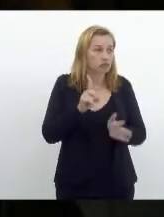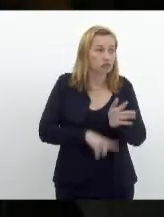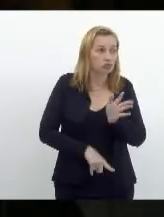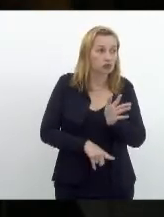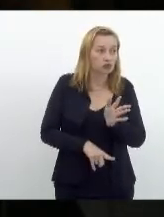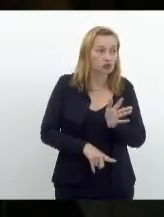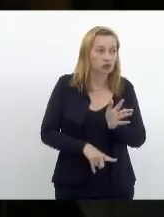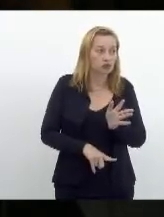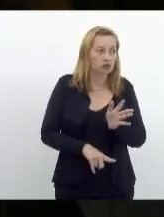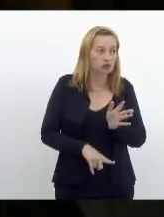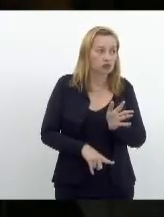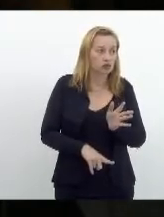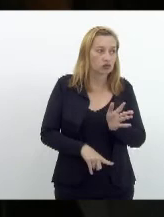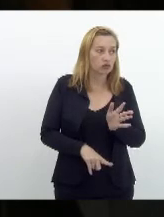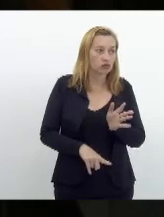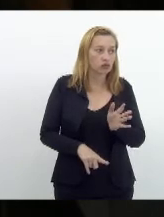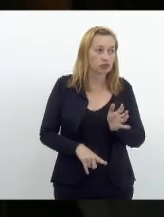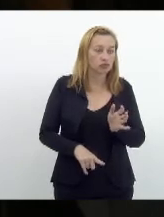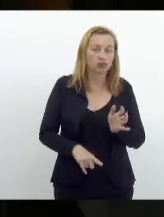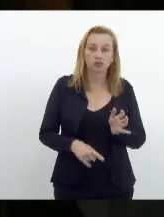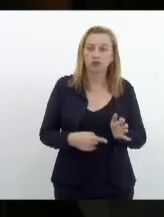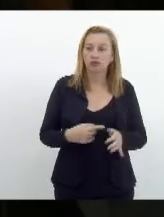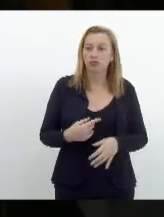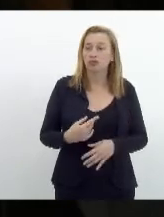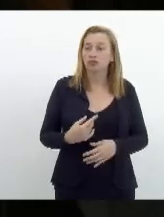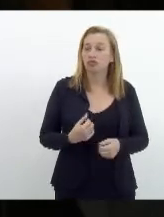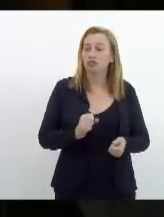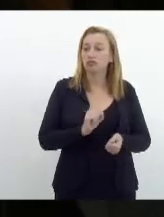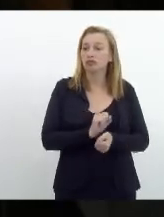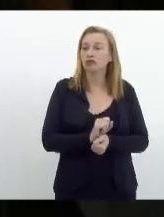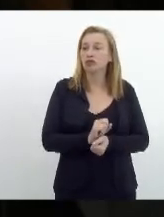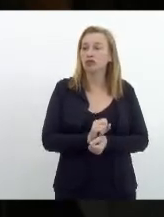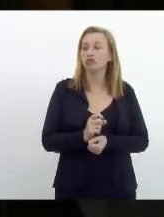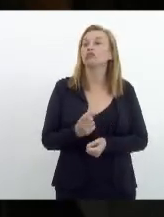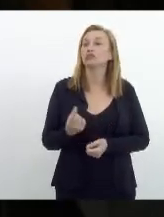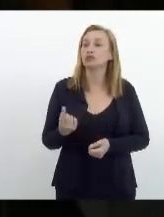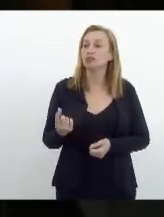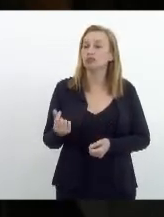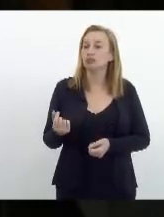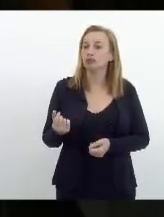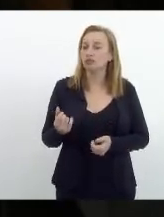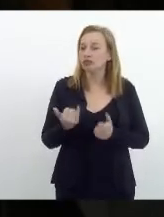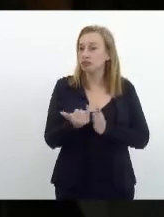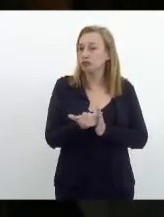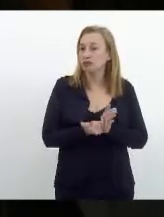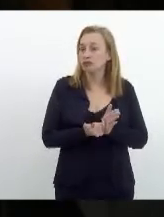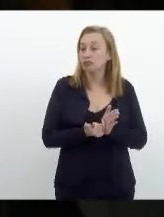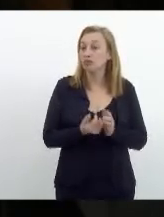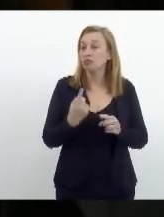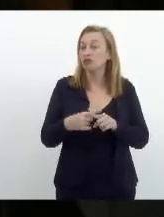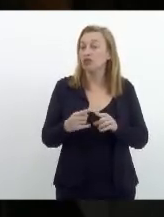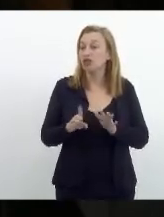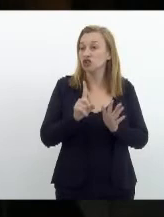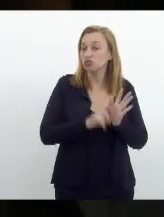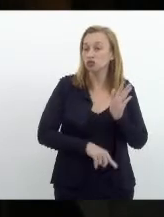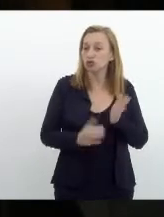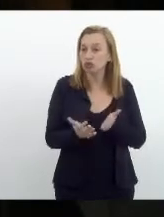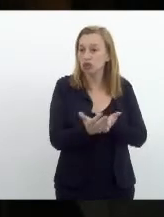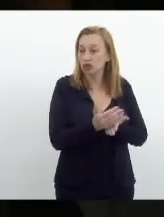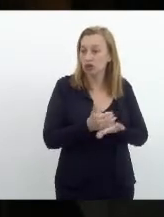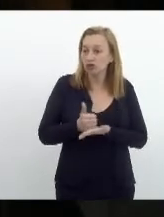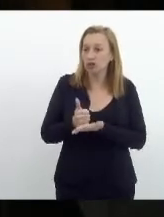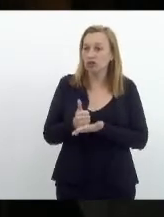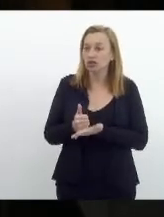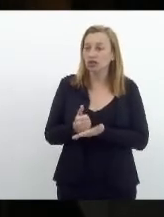dar isenção de imposto, porque vai diminuir a arrecadação. A única saída é